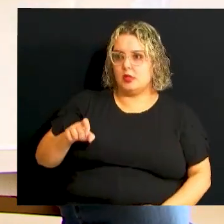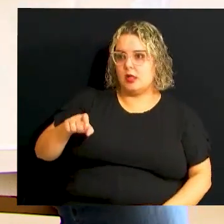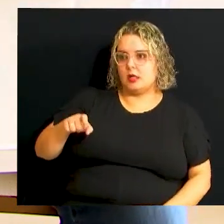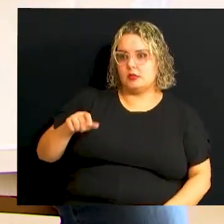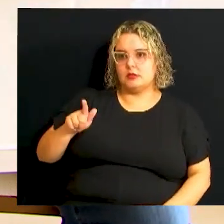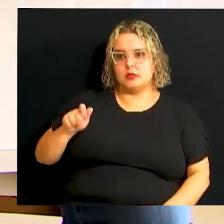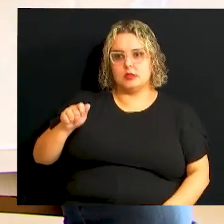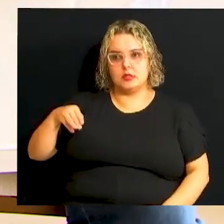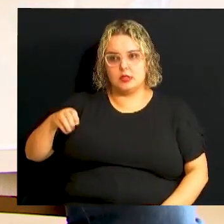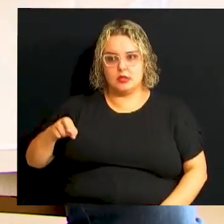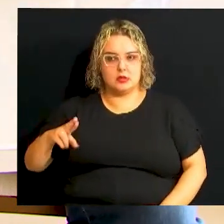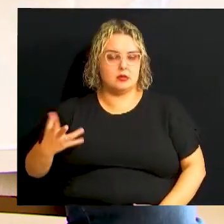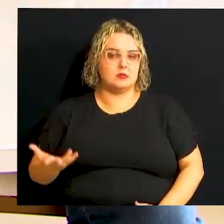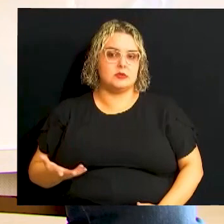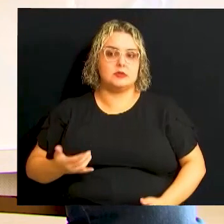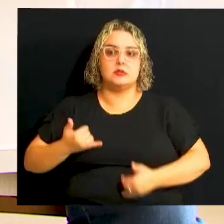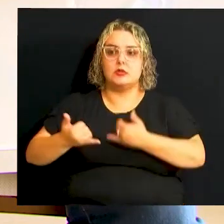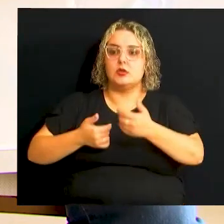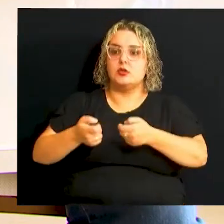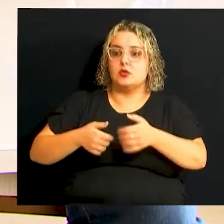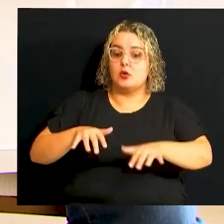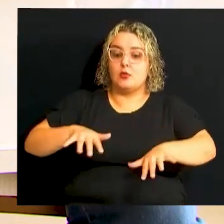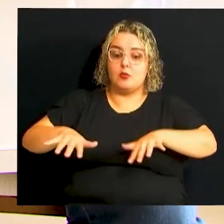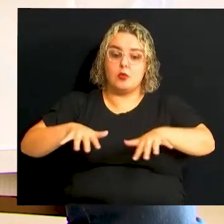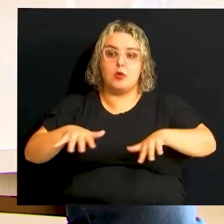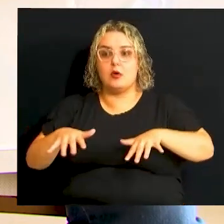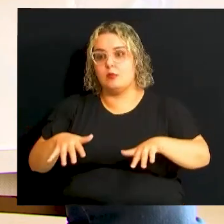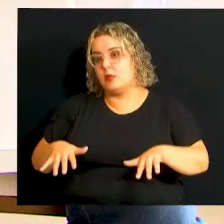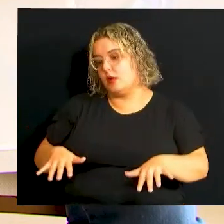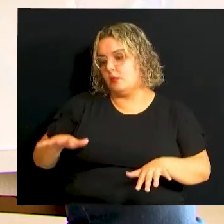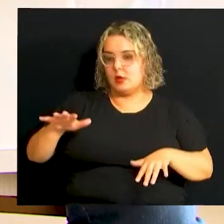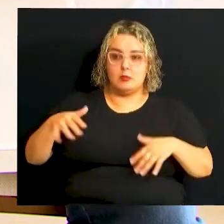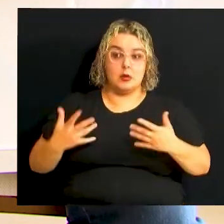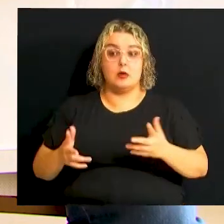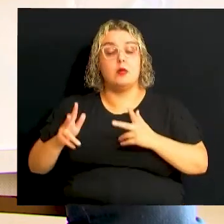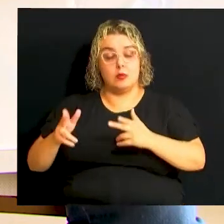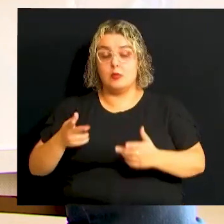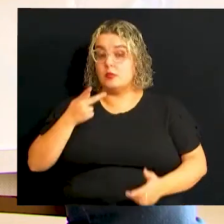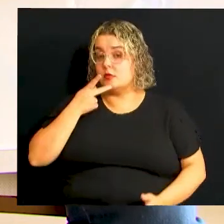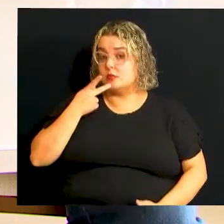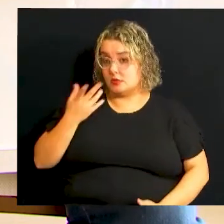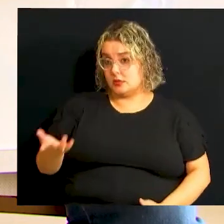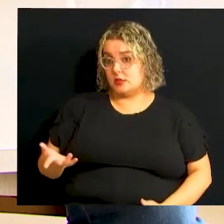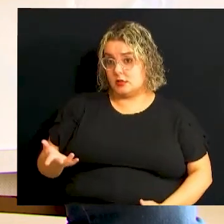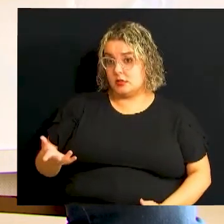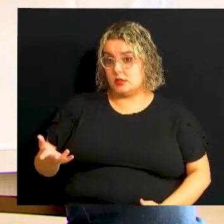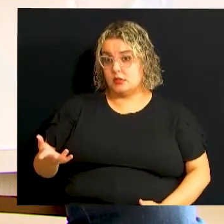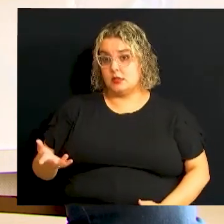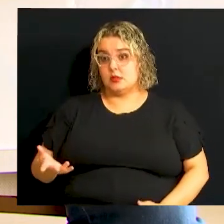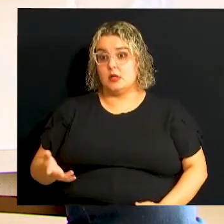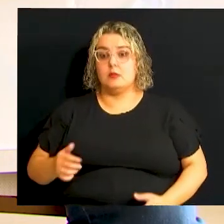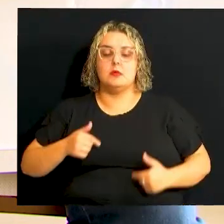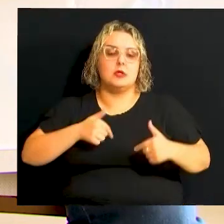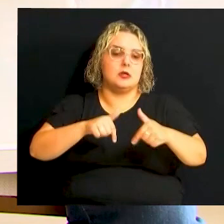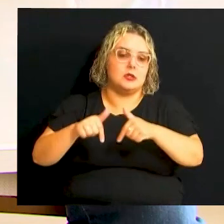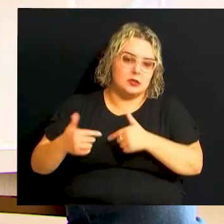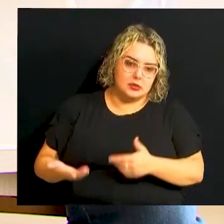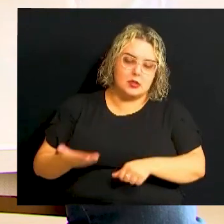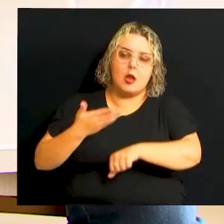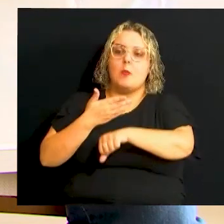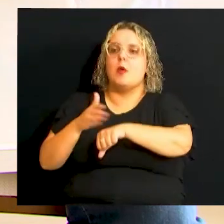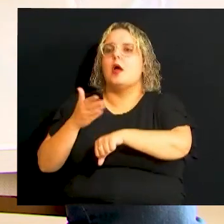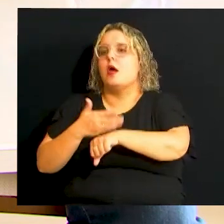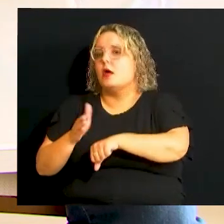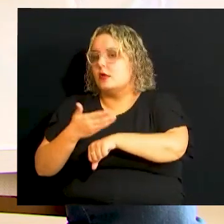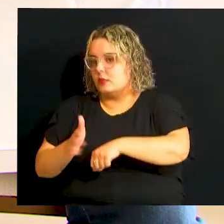de exergames, que são jogos com movimentos corporais, como este que usei como exemplo, para a gente